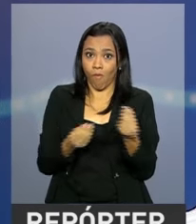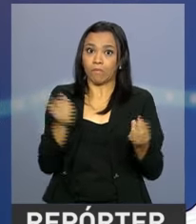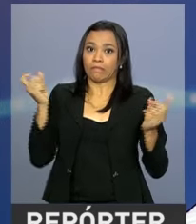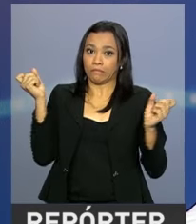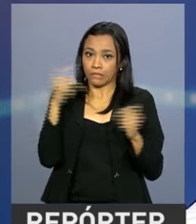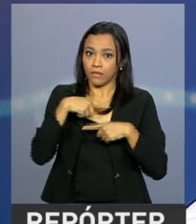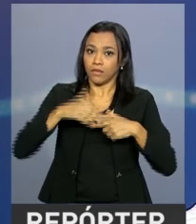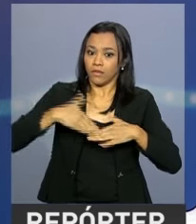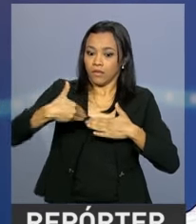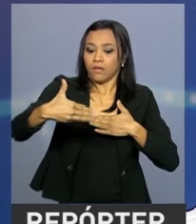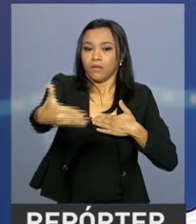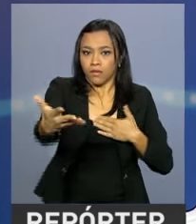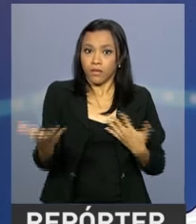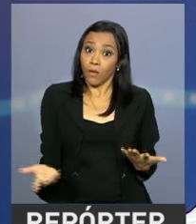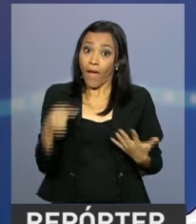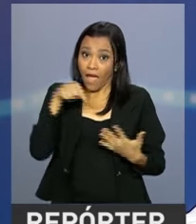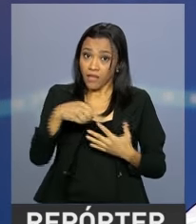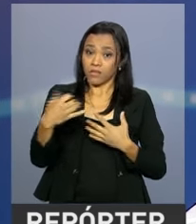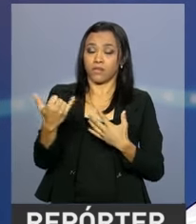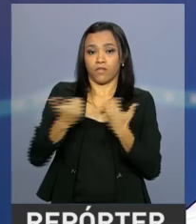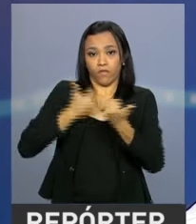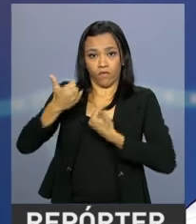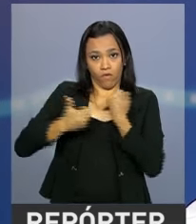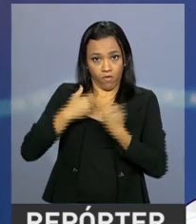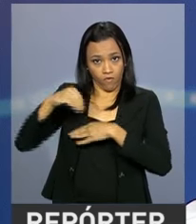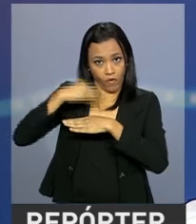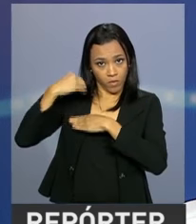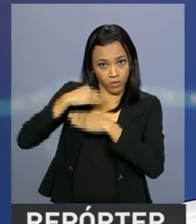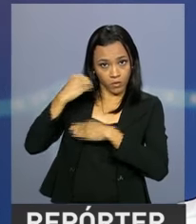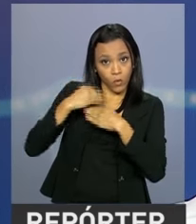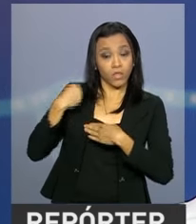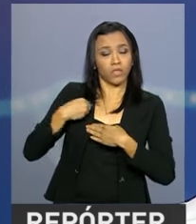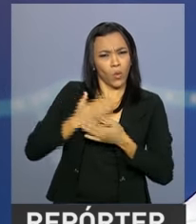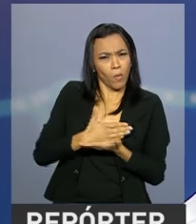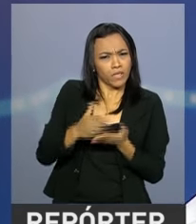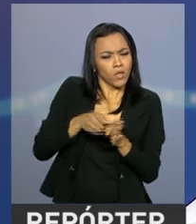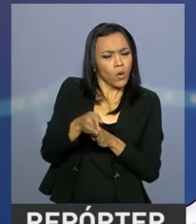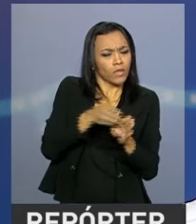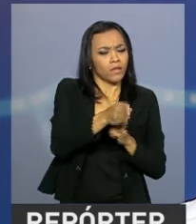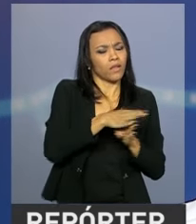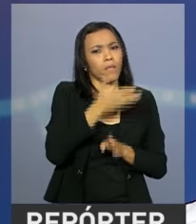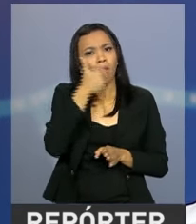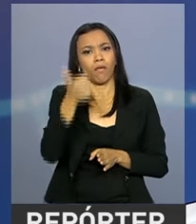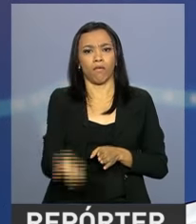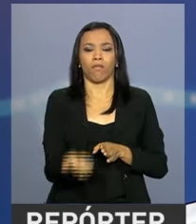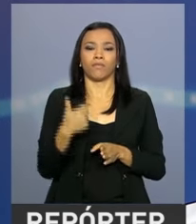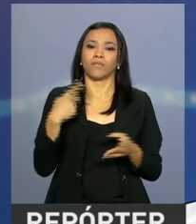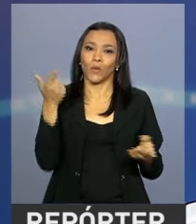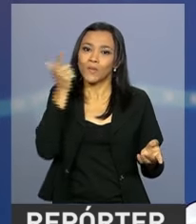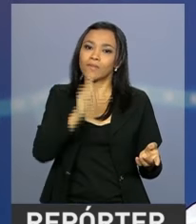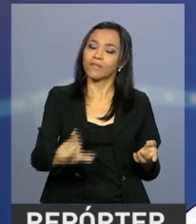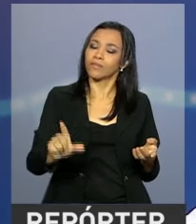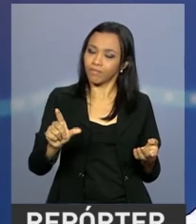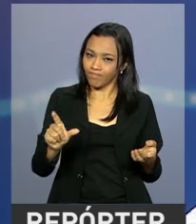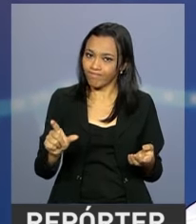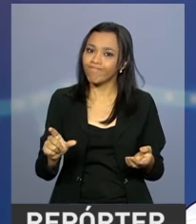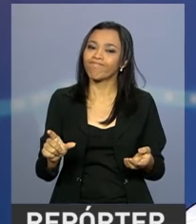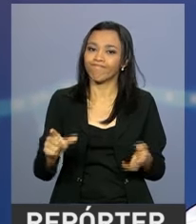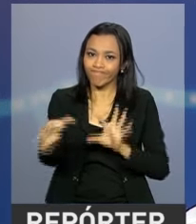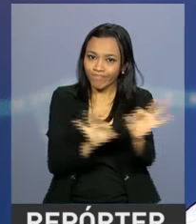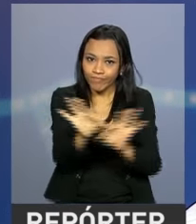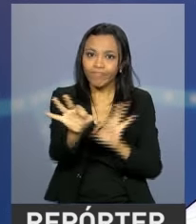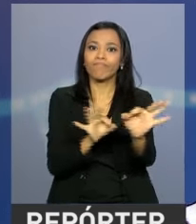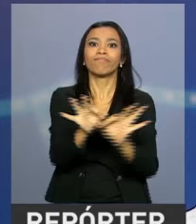deles né Então essa informação ela sendo orientada sendo precisa é melhor porque aí você consegue e